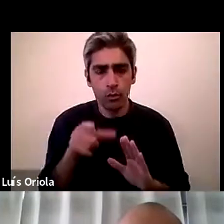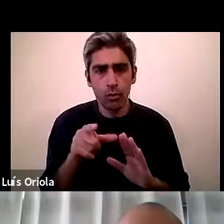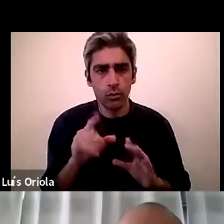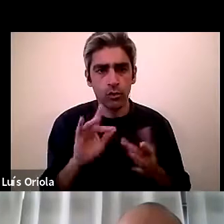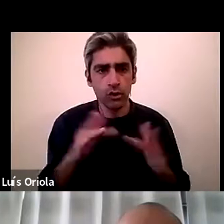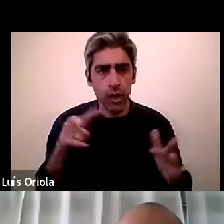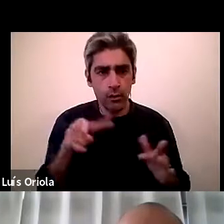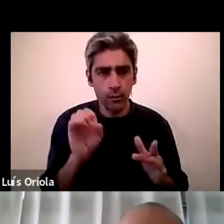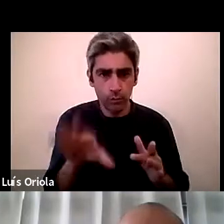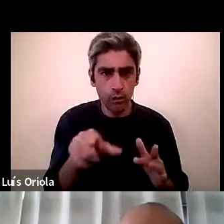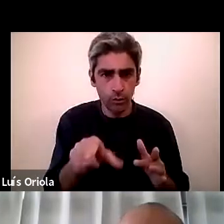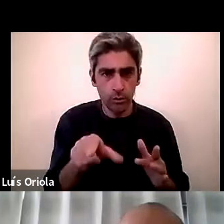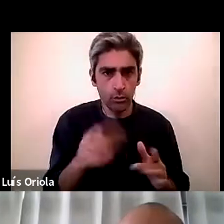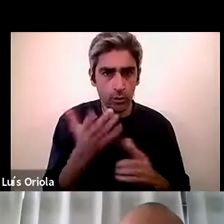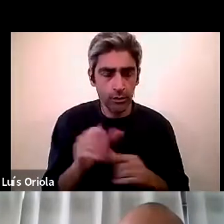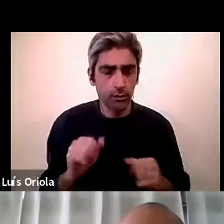chat,